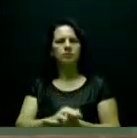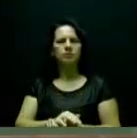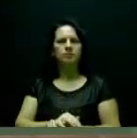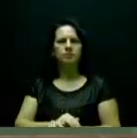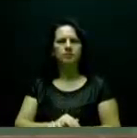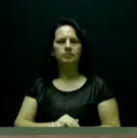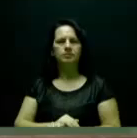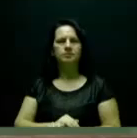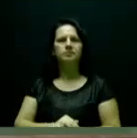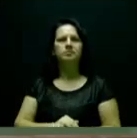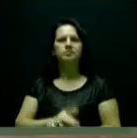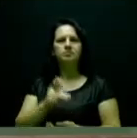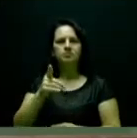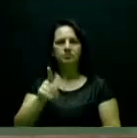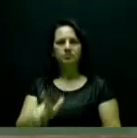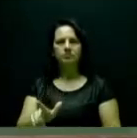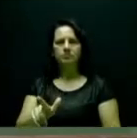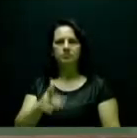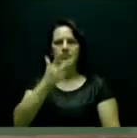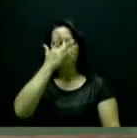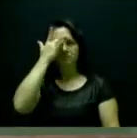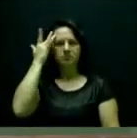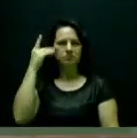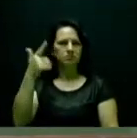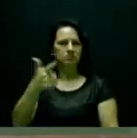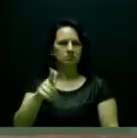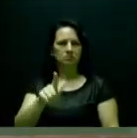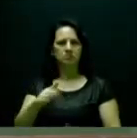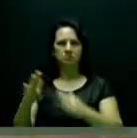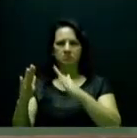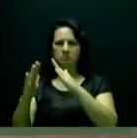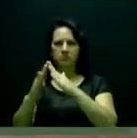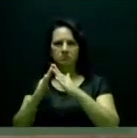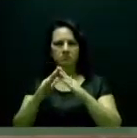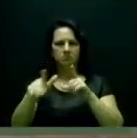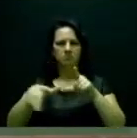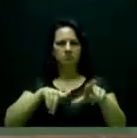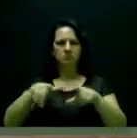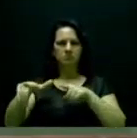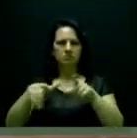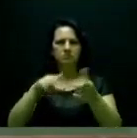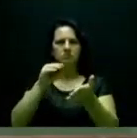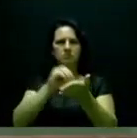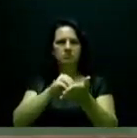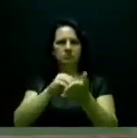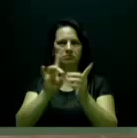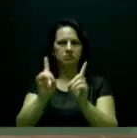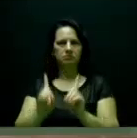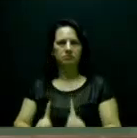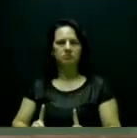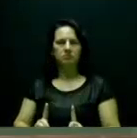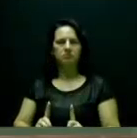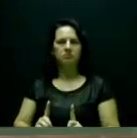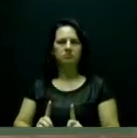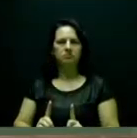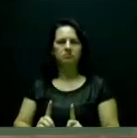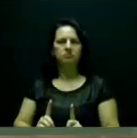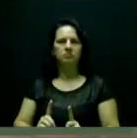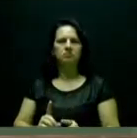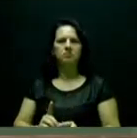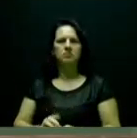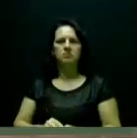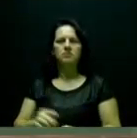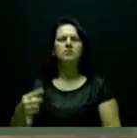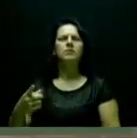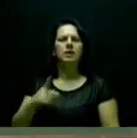indignação. Porque, volto a dizer, uma pessoa que não tem moradia, não tem trabalho, falta dignidade. E a dignidade da pessoa humana é algo